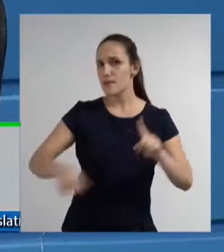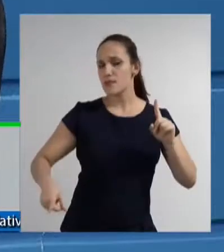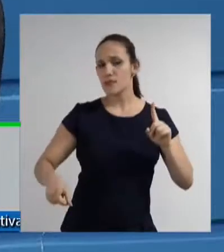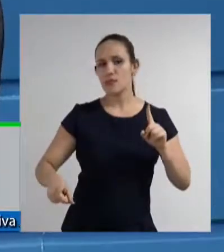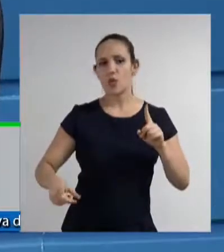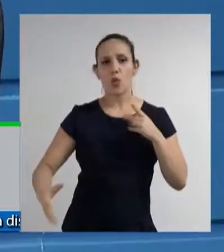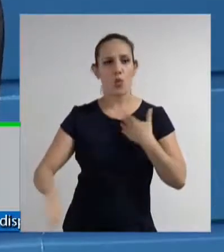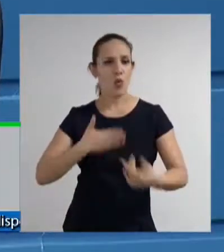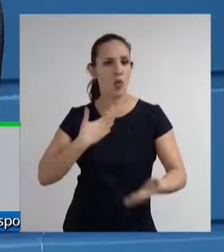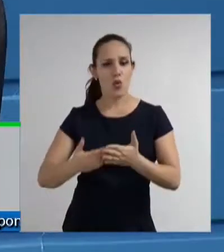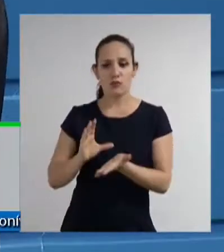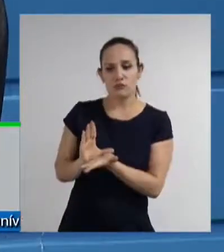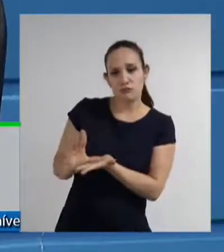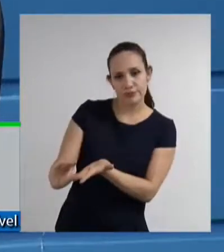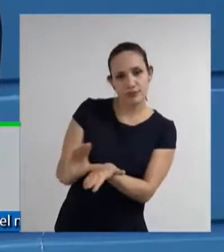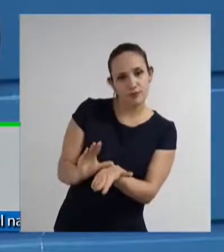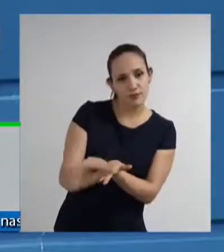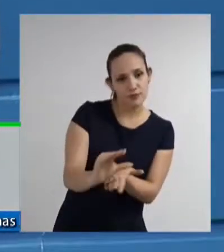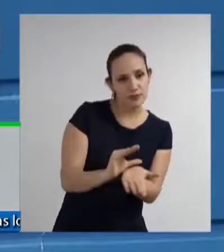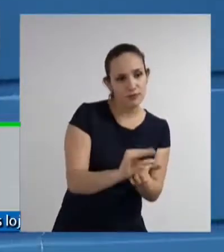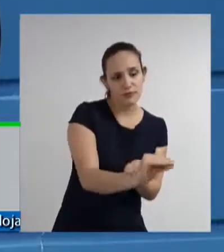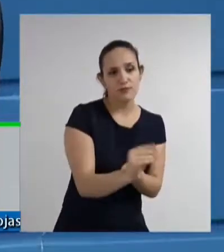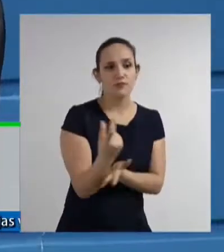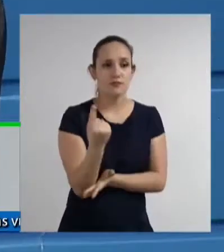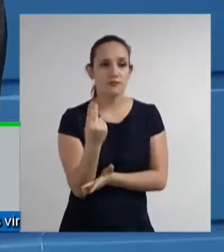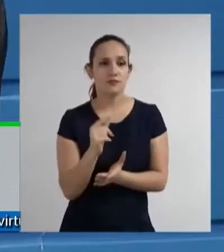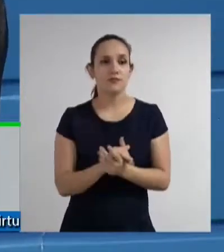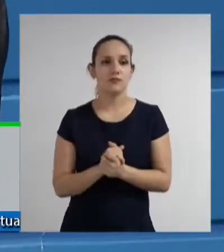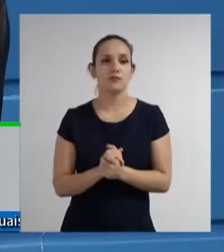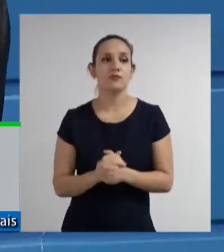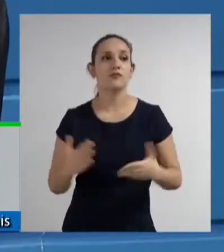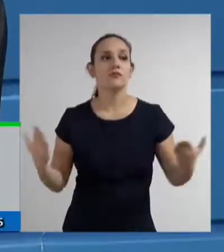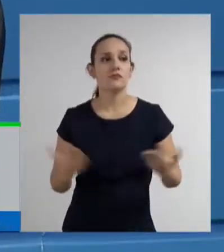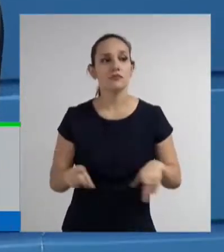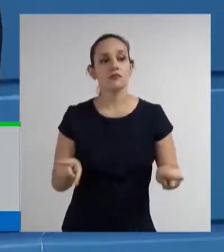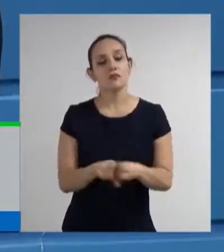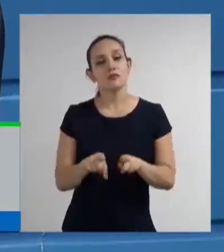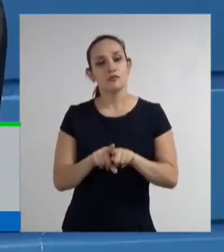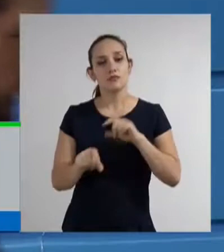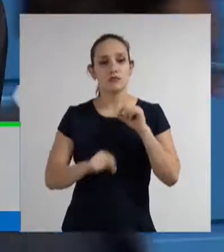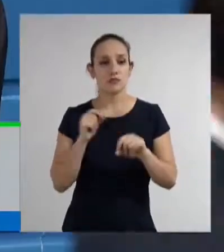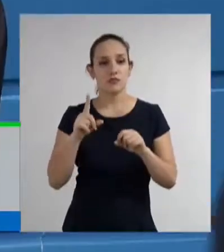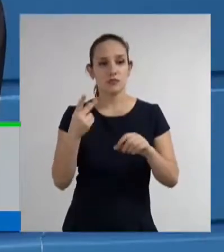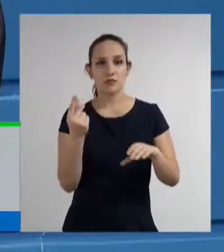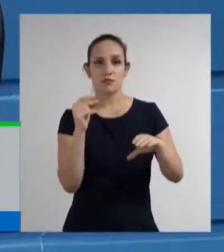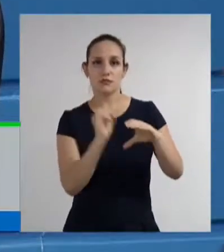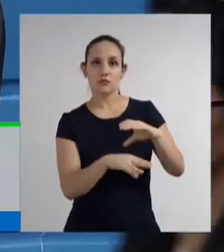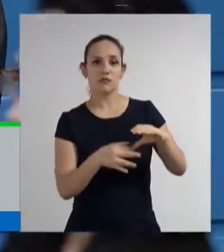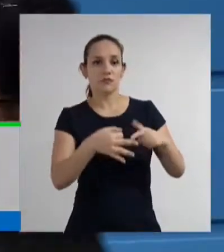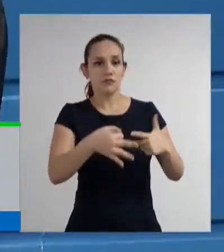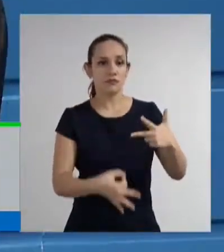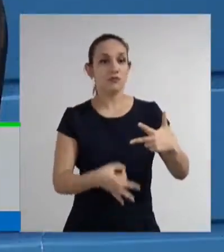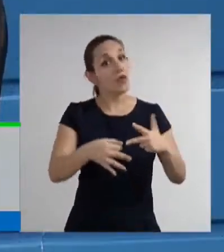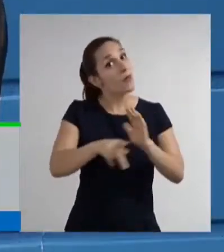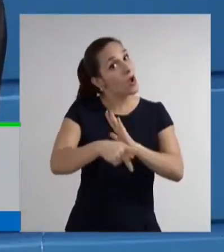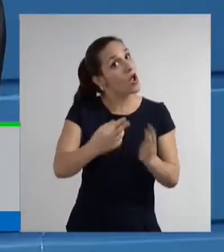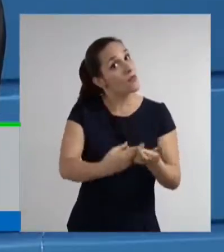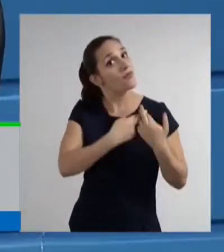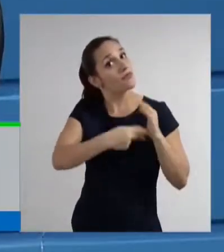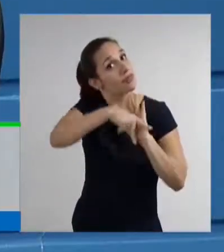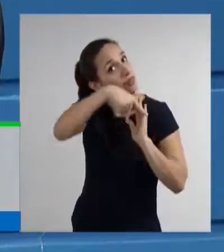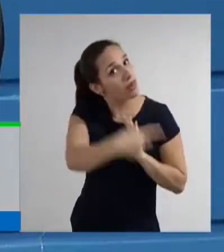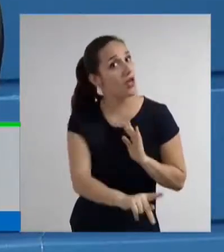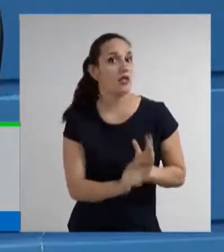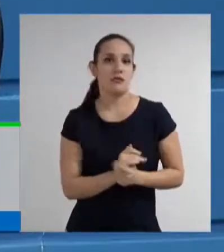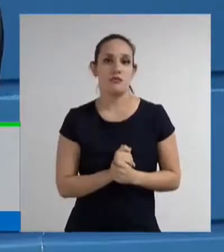qualquer repasse que reincida sobre o referido saldo. Registra-se que o respectivo fundo permanece sob a administração do Poder Judiciário e